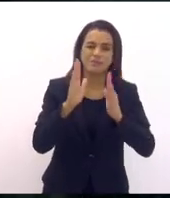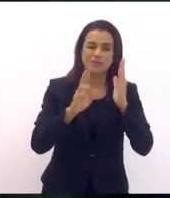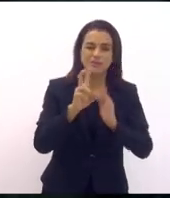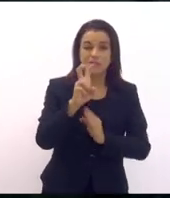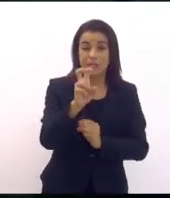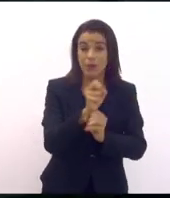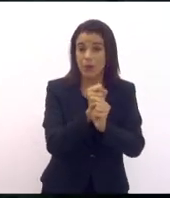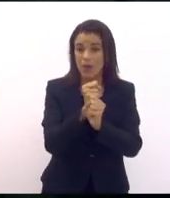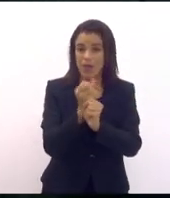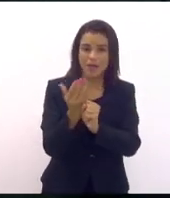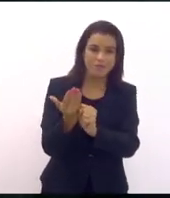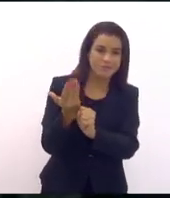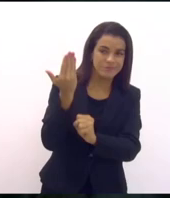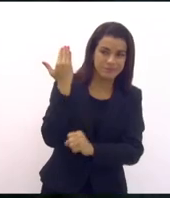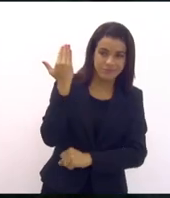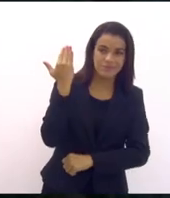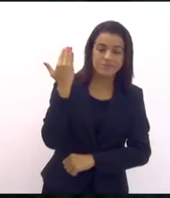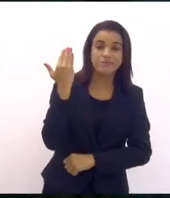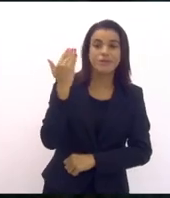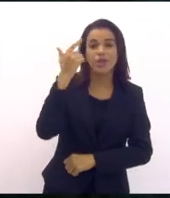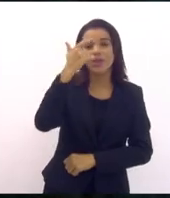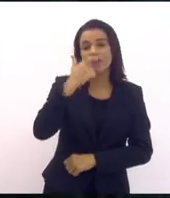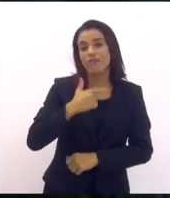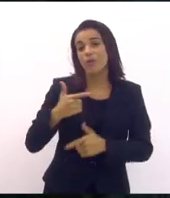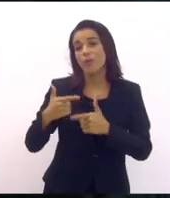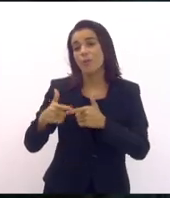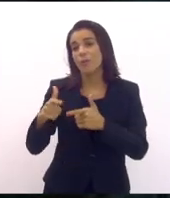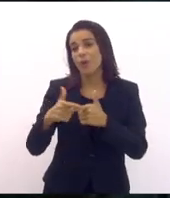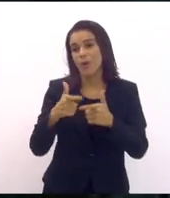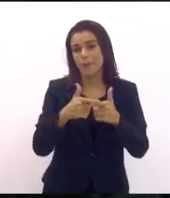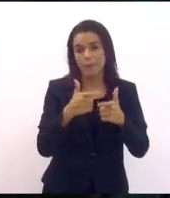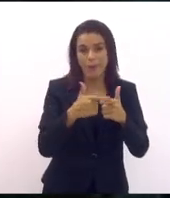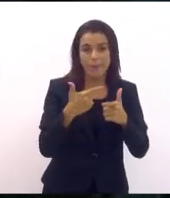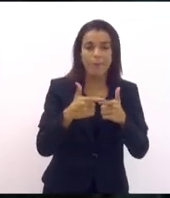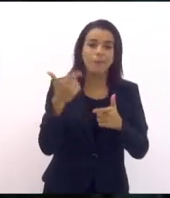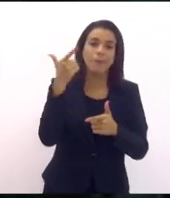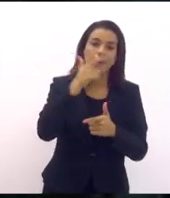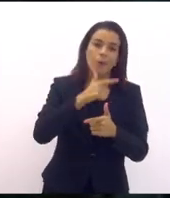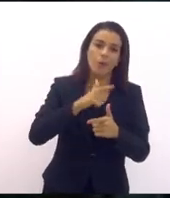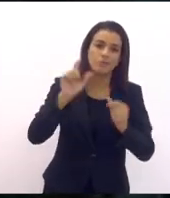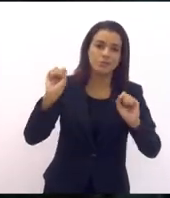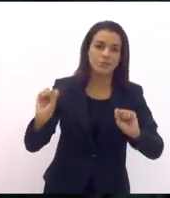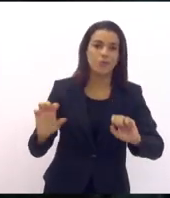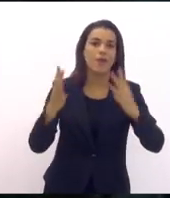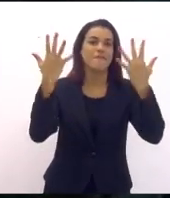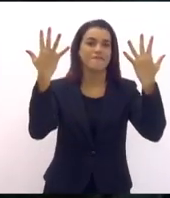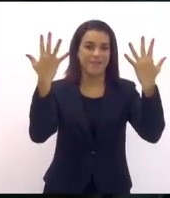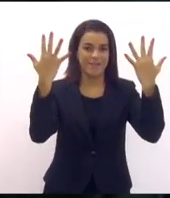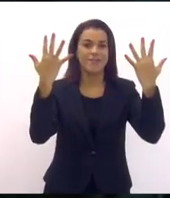atrás eu estava com problemas para realizar a expo religião